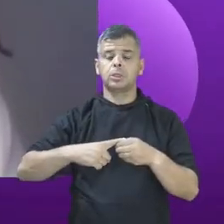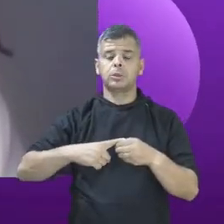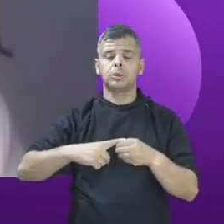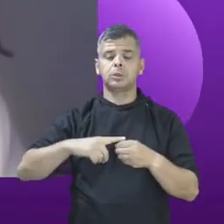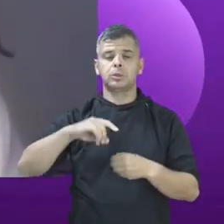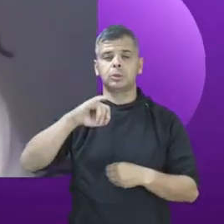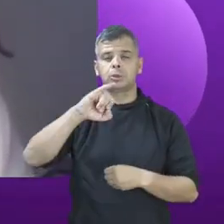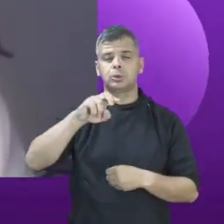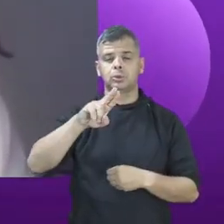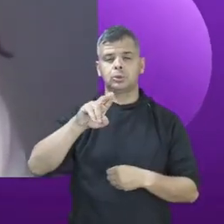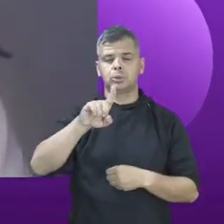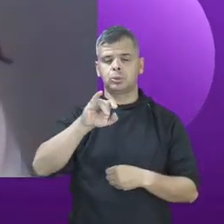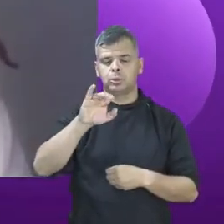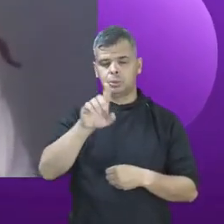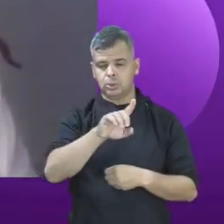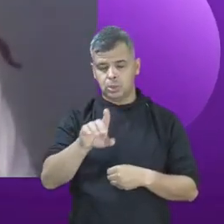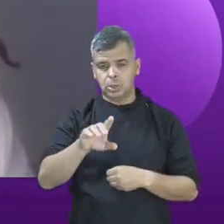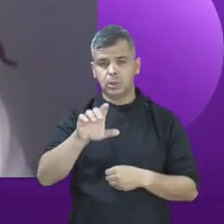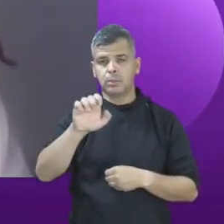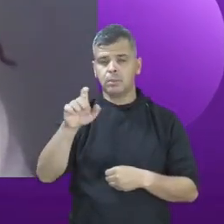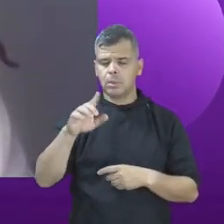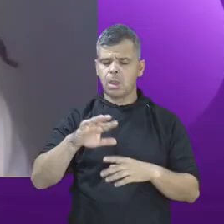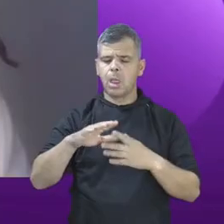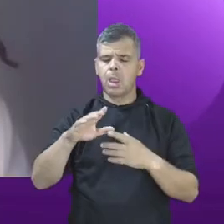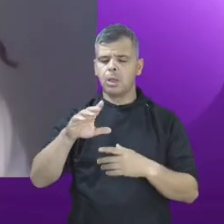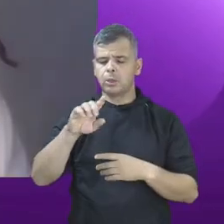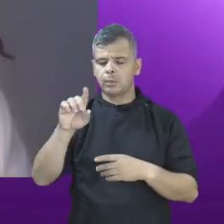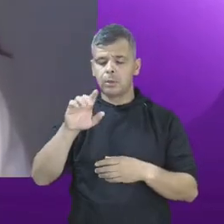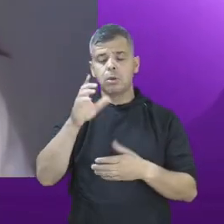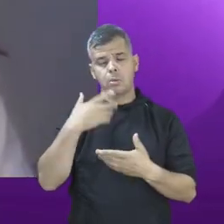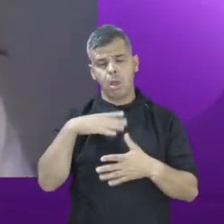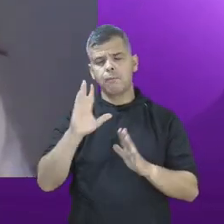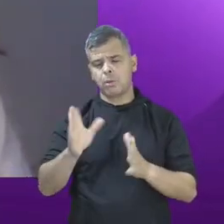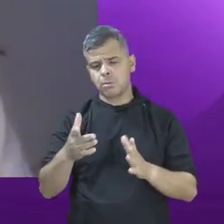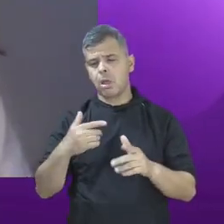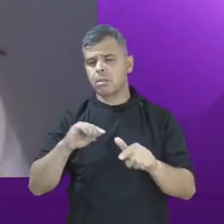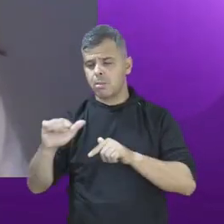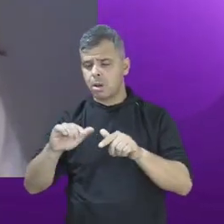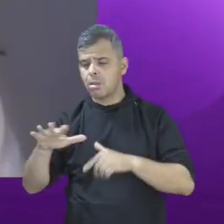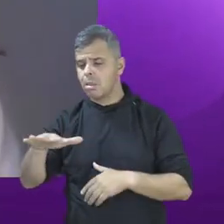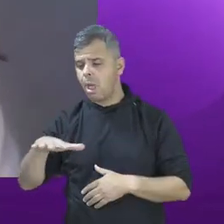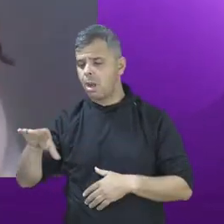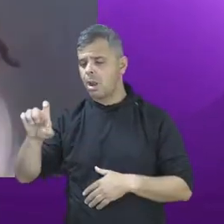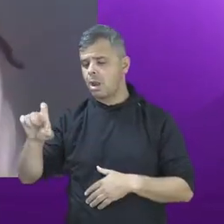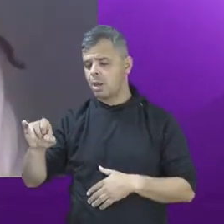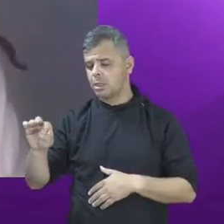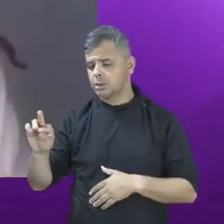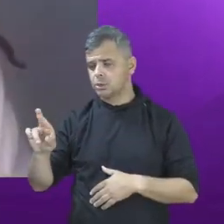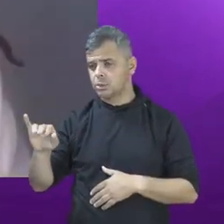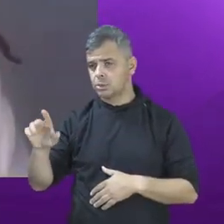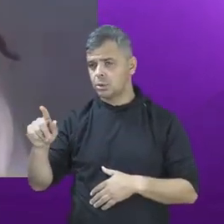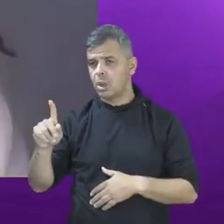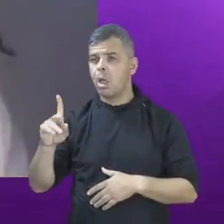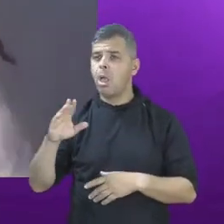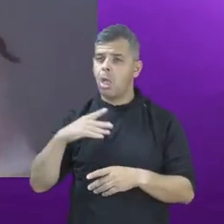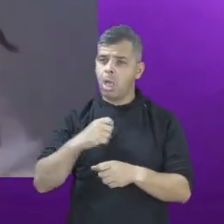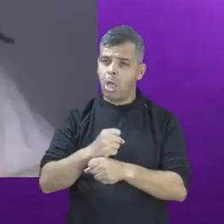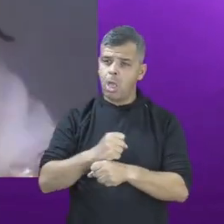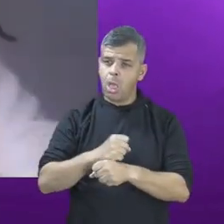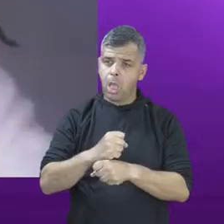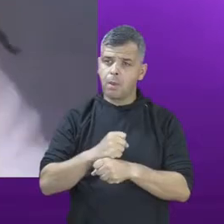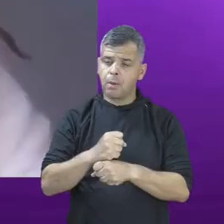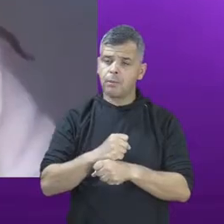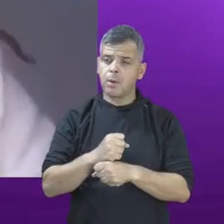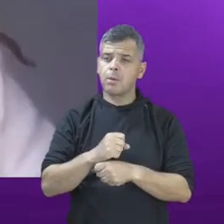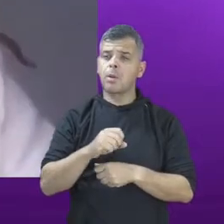tempo, eu fui da executiva, do diretório, e em alguns anos, eu fiquei na